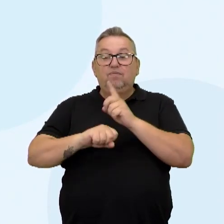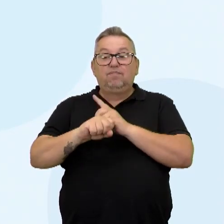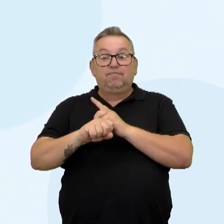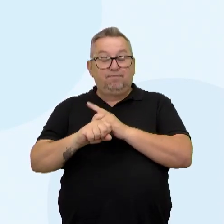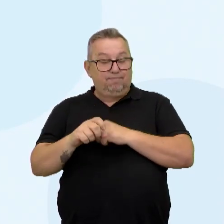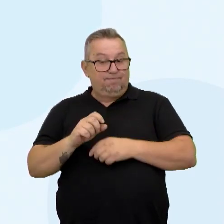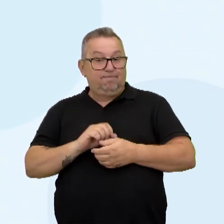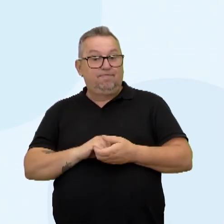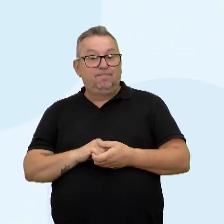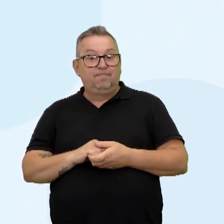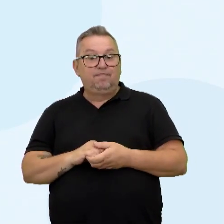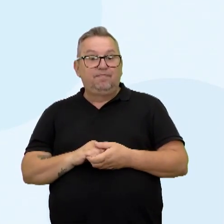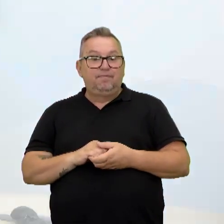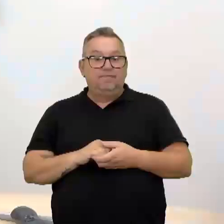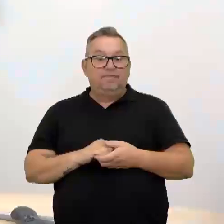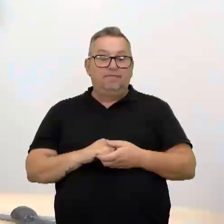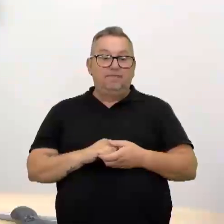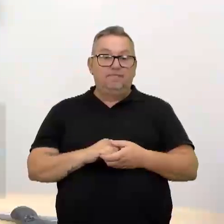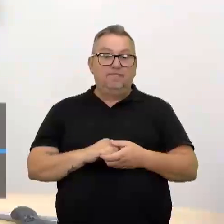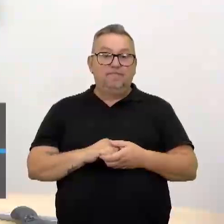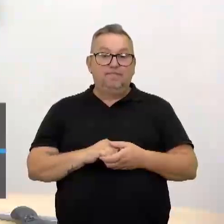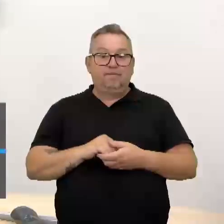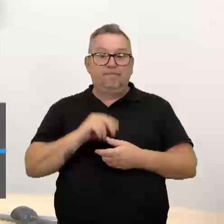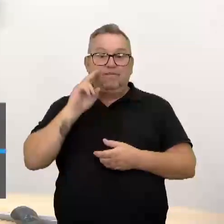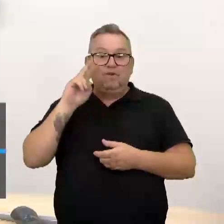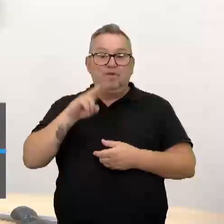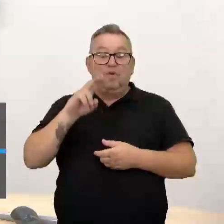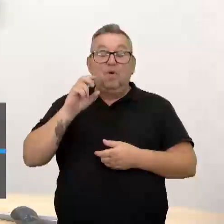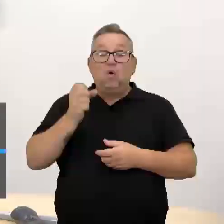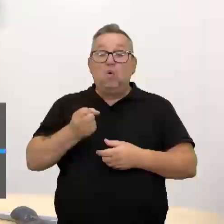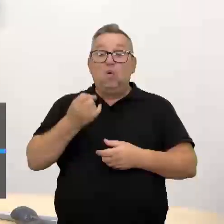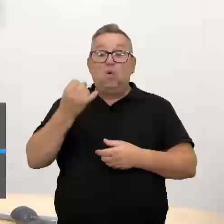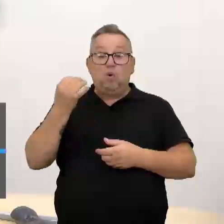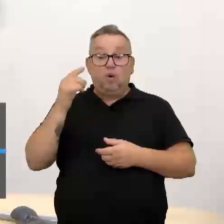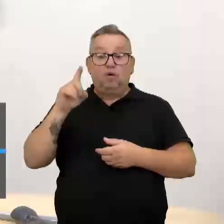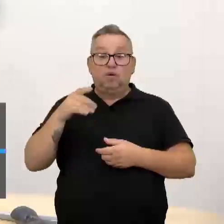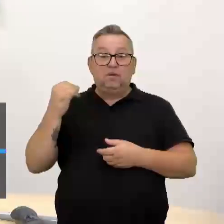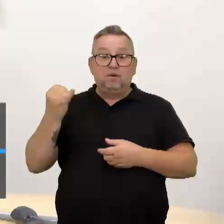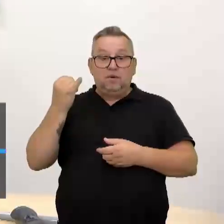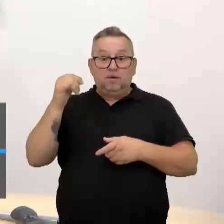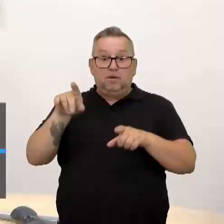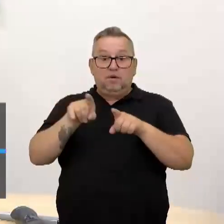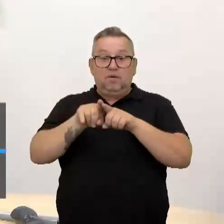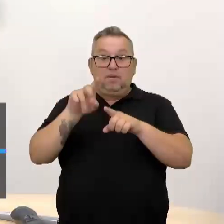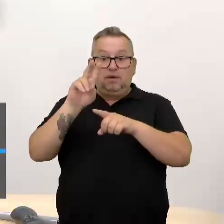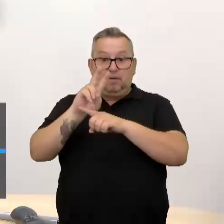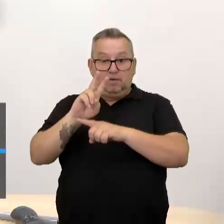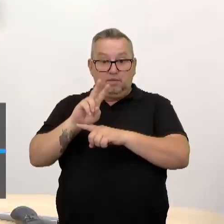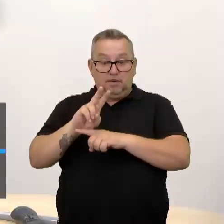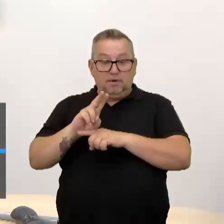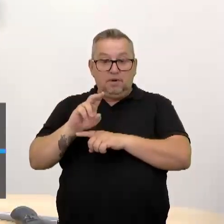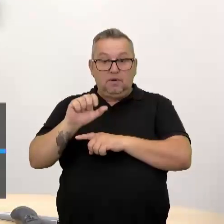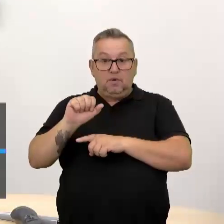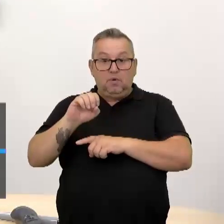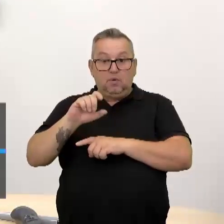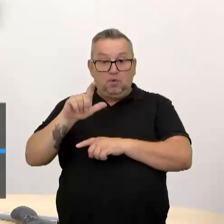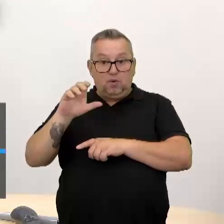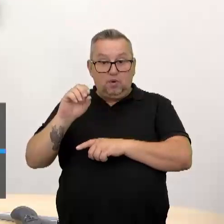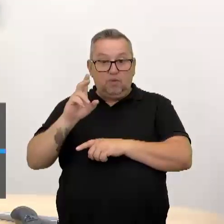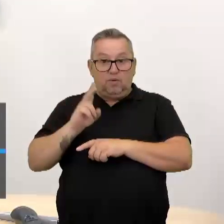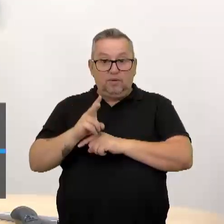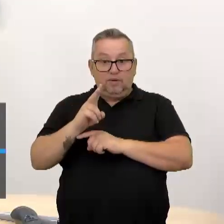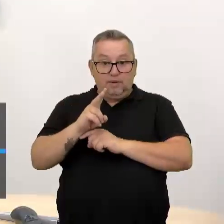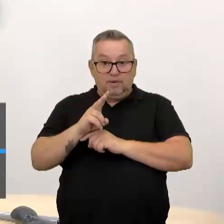atividade socioeconômica. Então veja o quanto é importante a questão aí de se manter o solo, né,